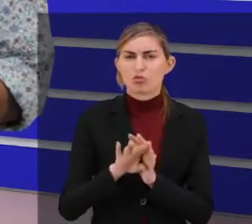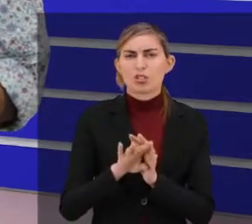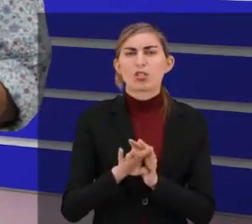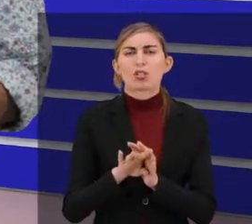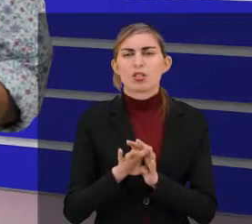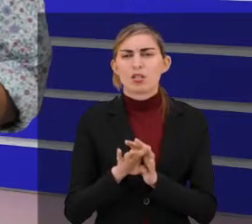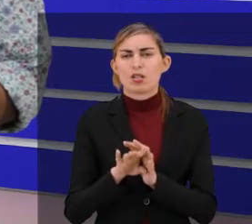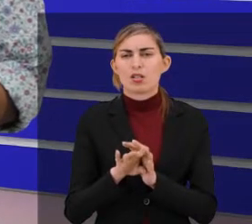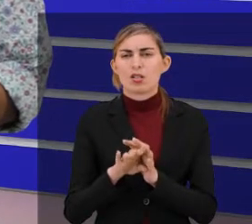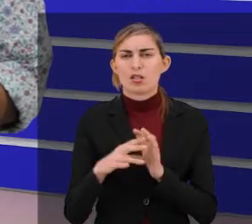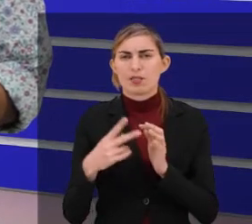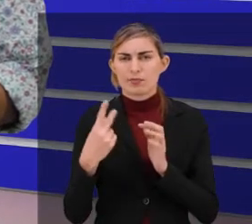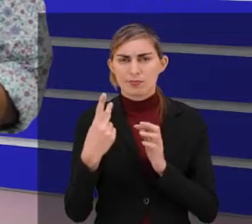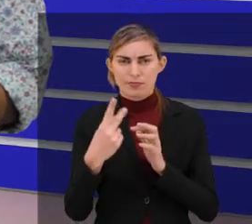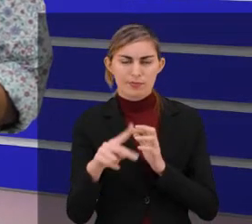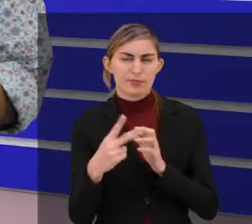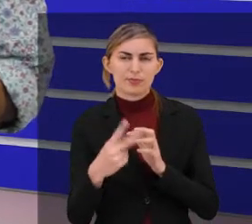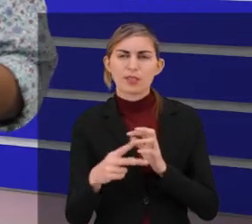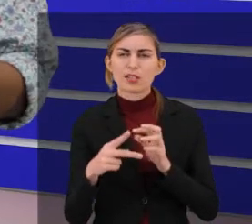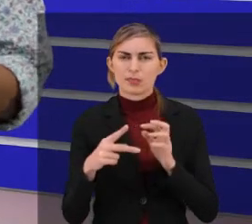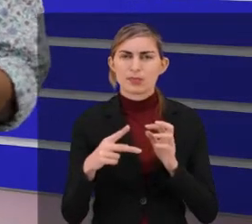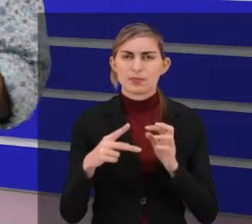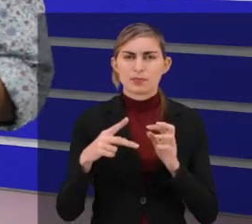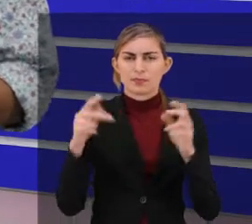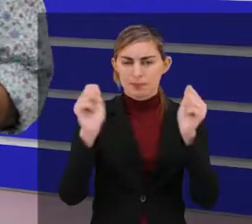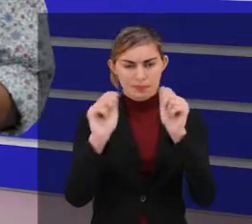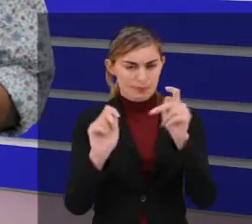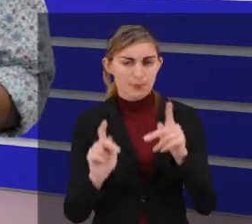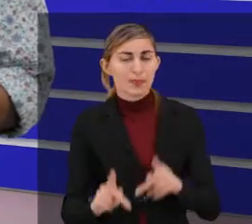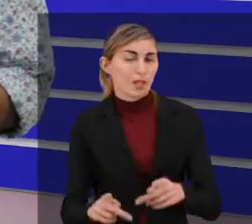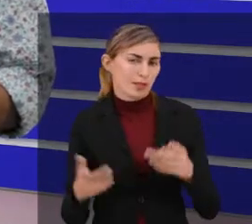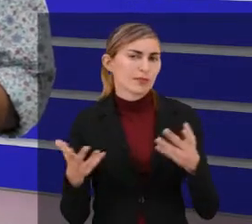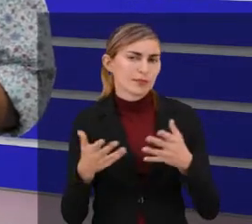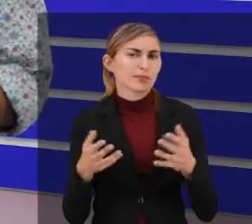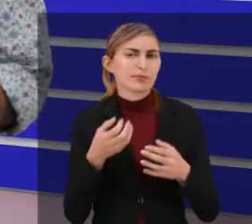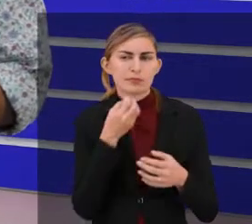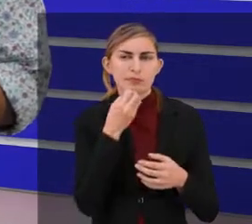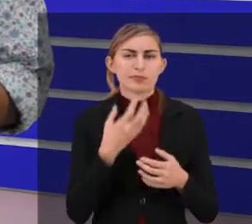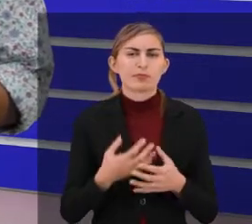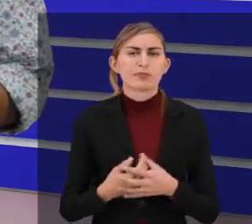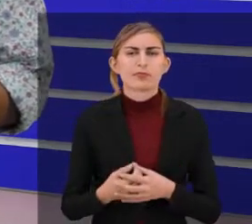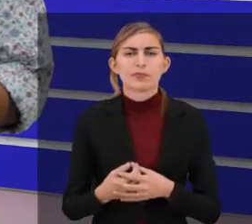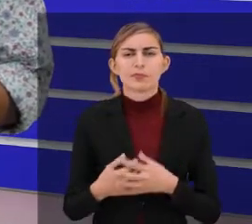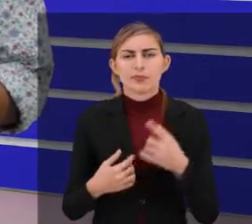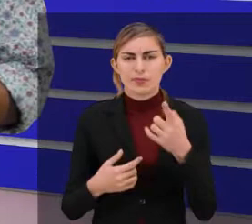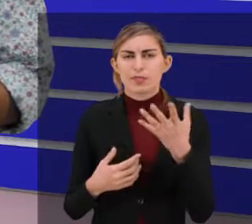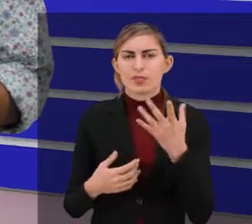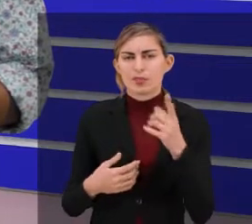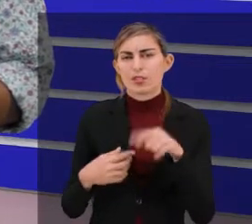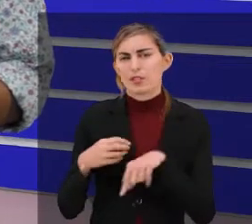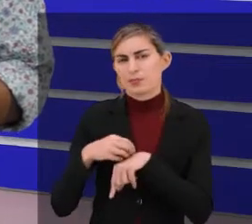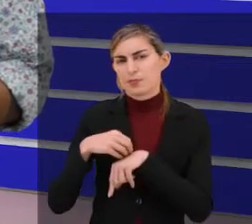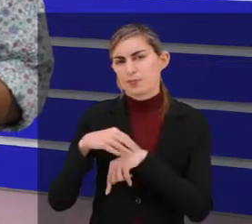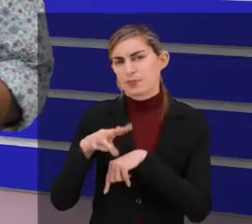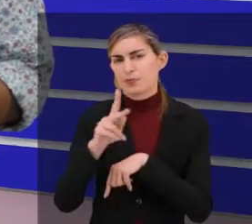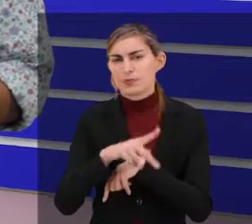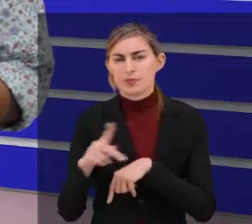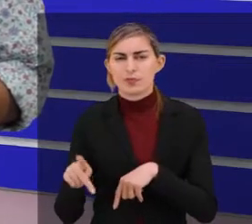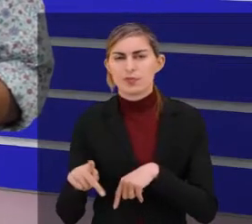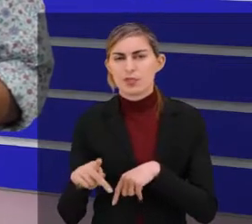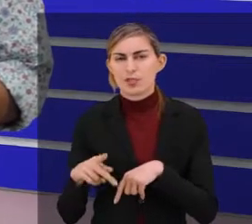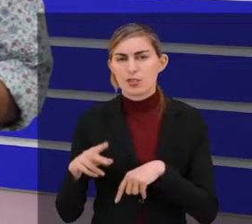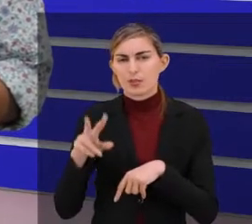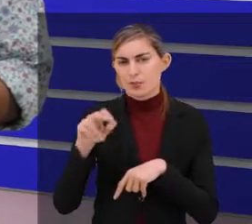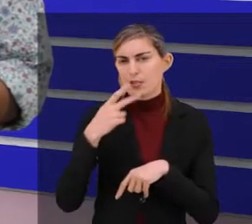chegar a essa paz que a gente tanto busca. Eu quero ressaltar, professora,